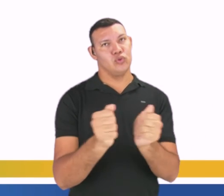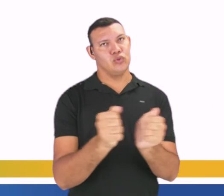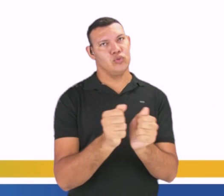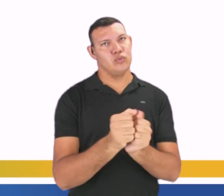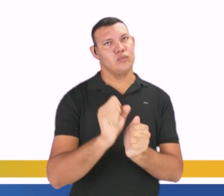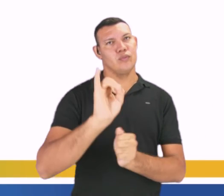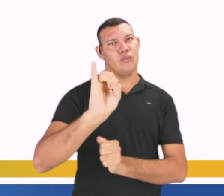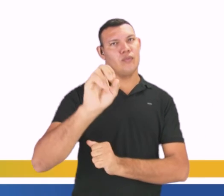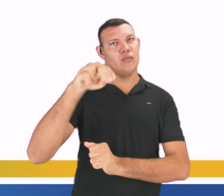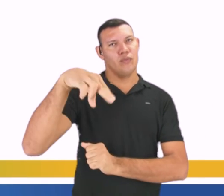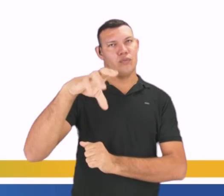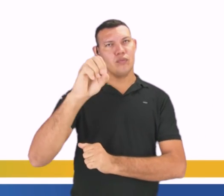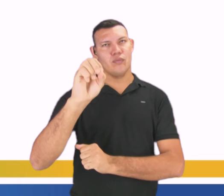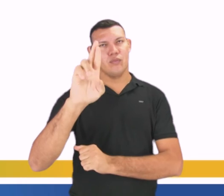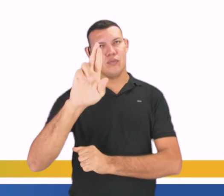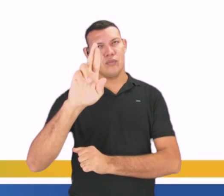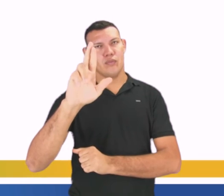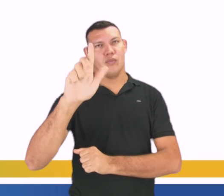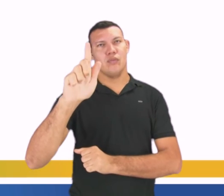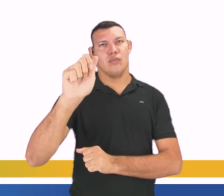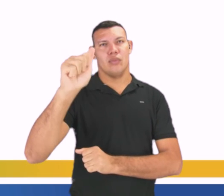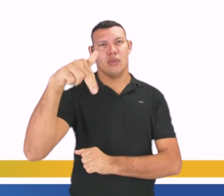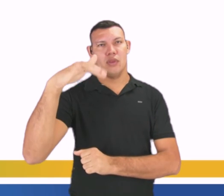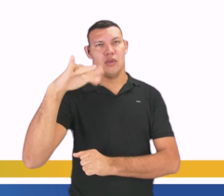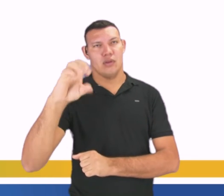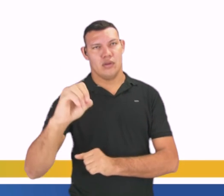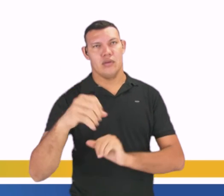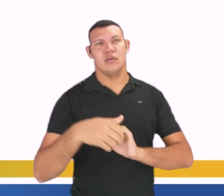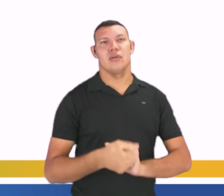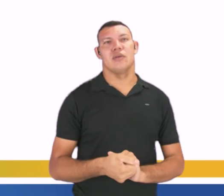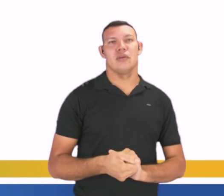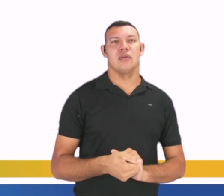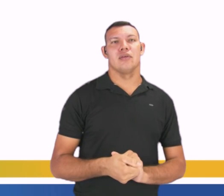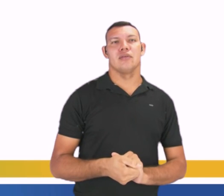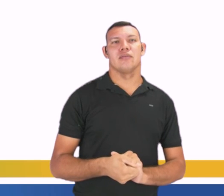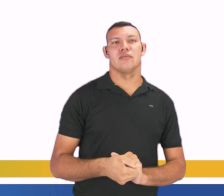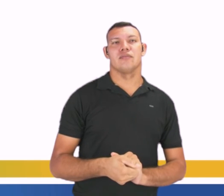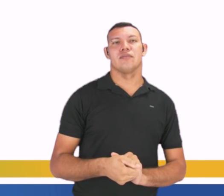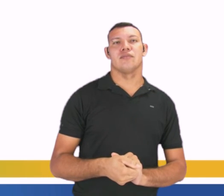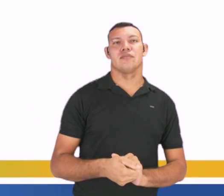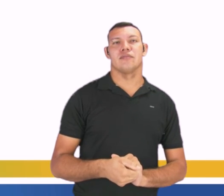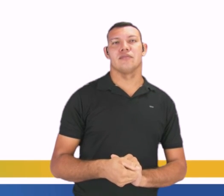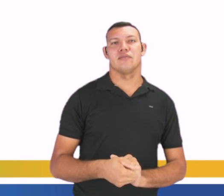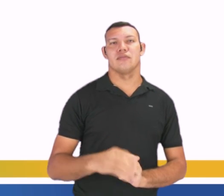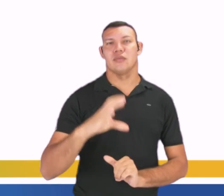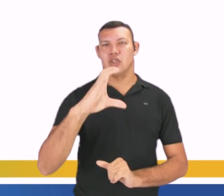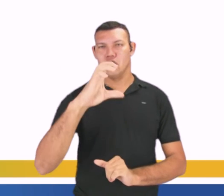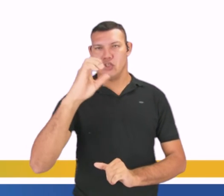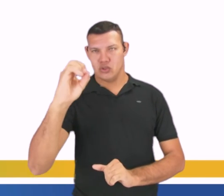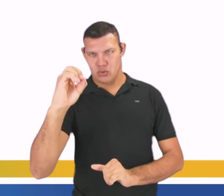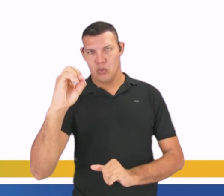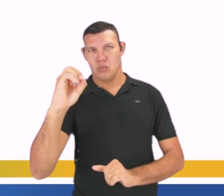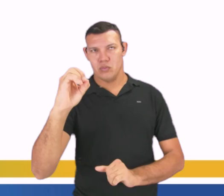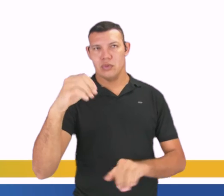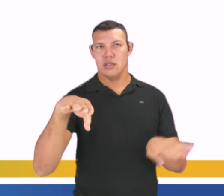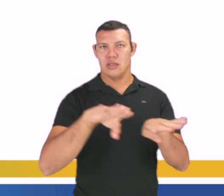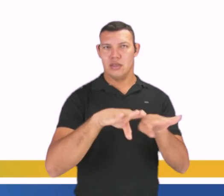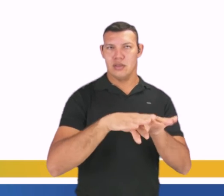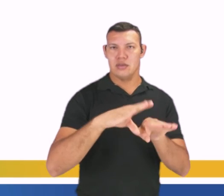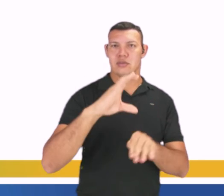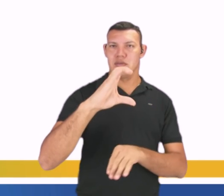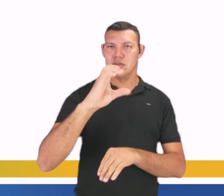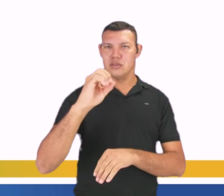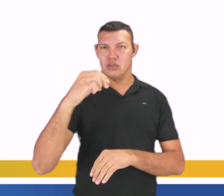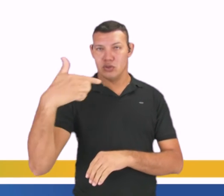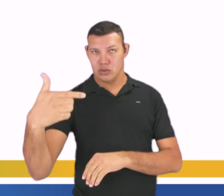os compostos inorgânicos liberados, nós temos o monóxido de carbono e o dióxido de carbono, mas também existem os